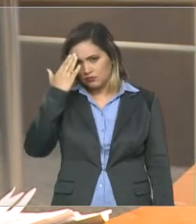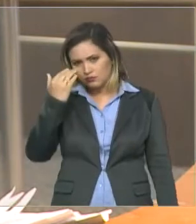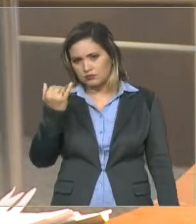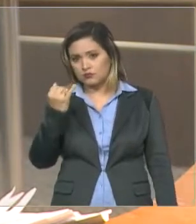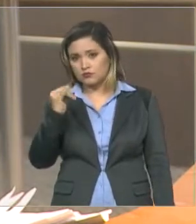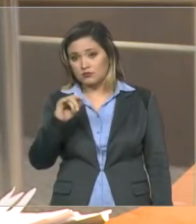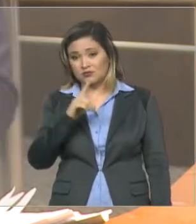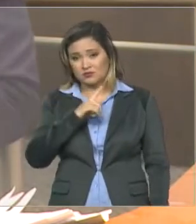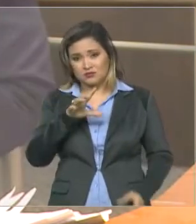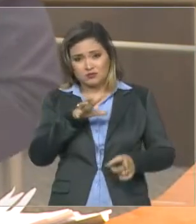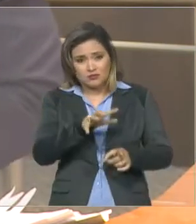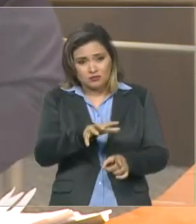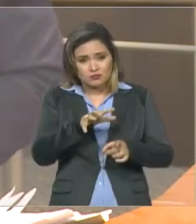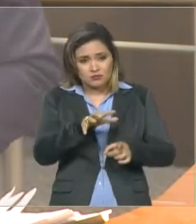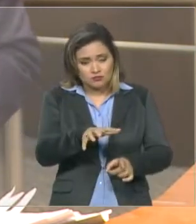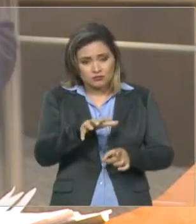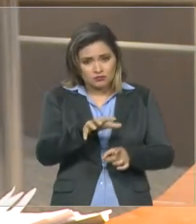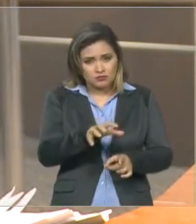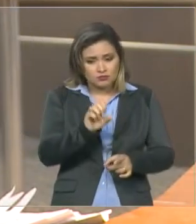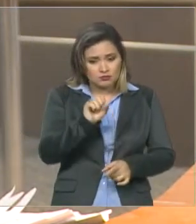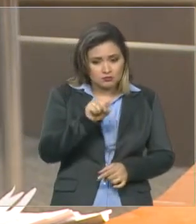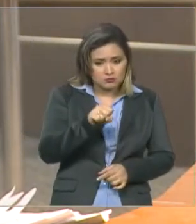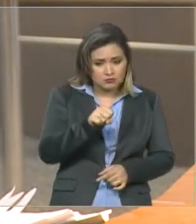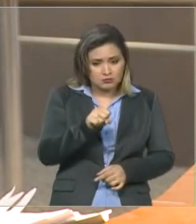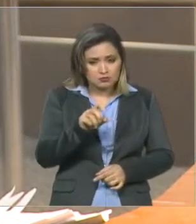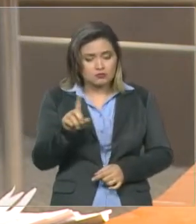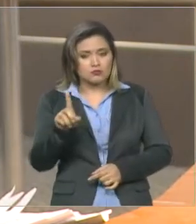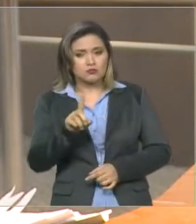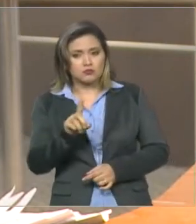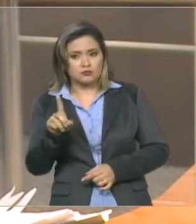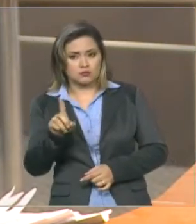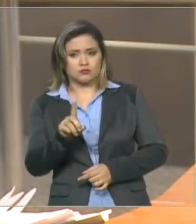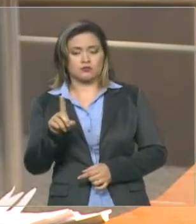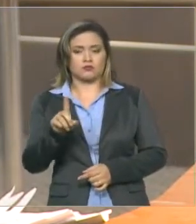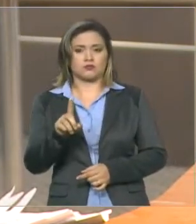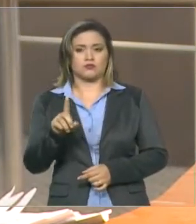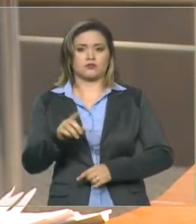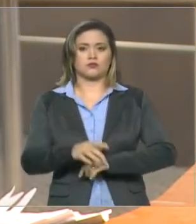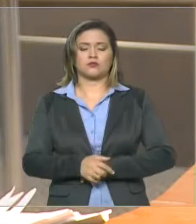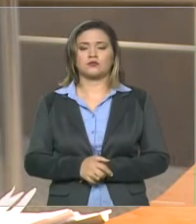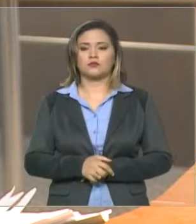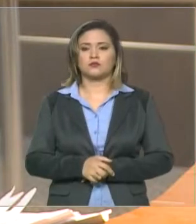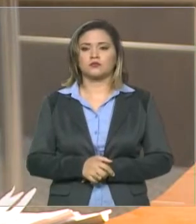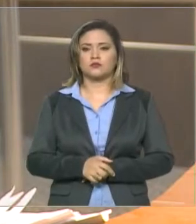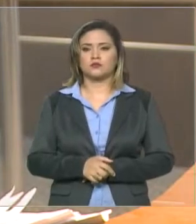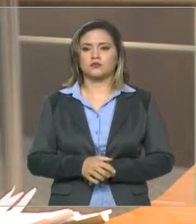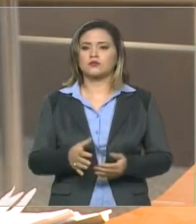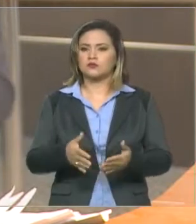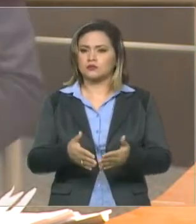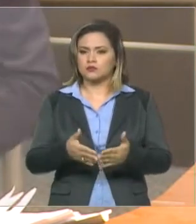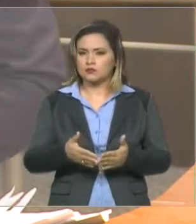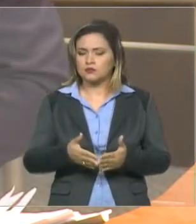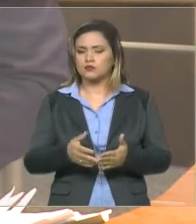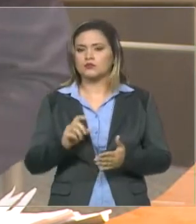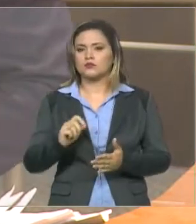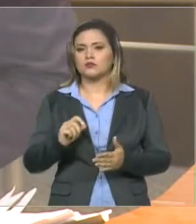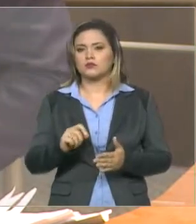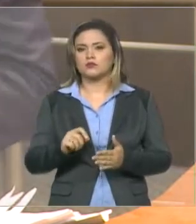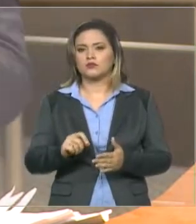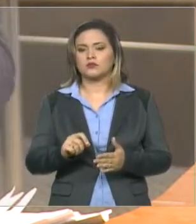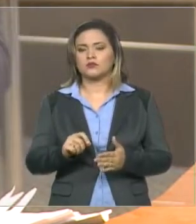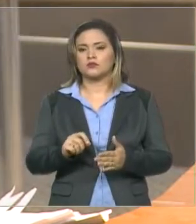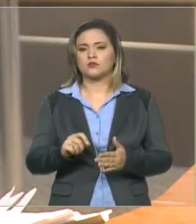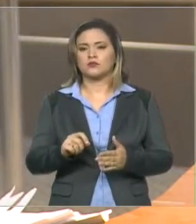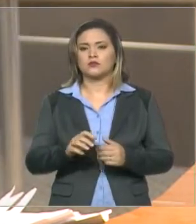teatro. Queremos pedir também para que o gabinete da Assembleia Legislativa vá até a instituição e cheque